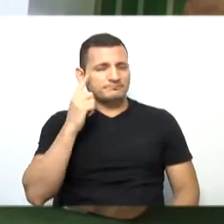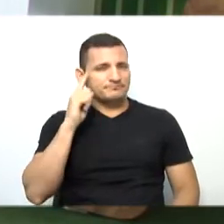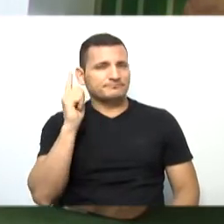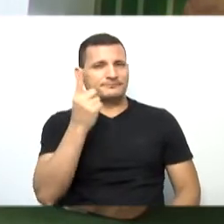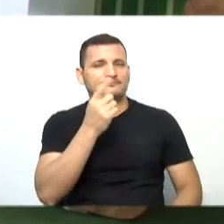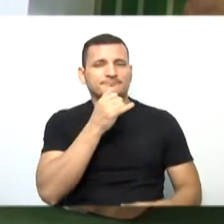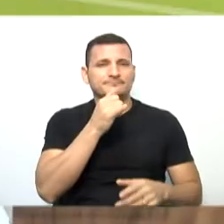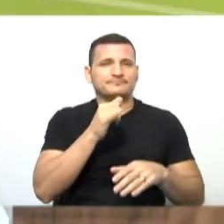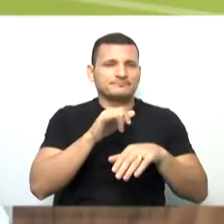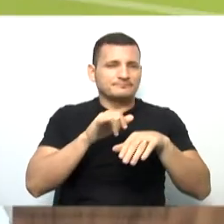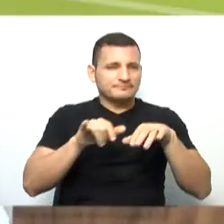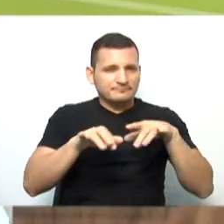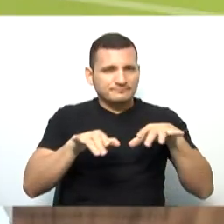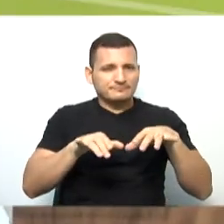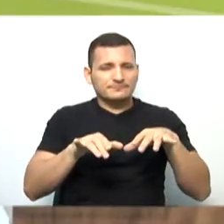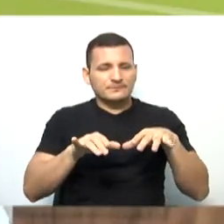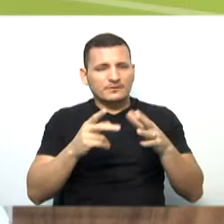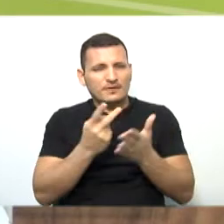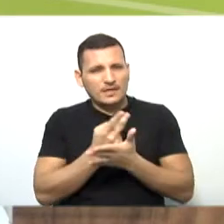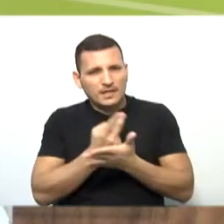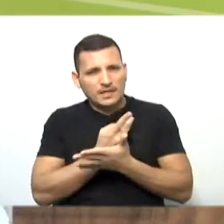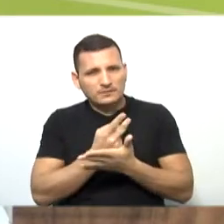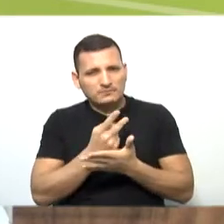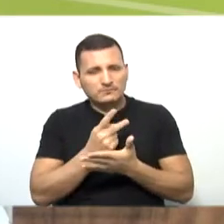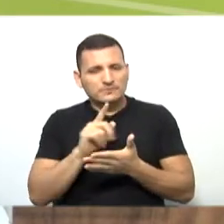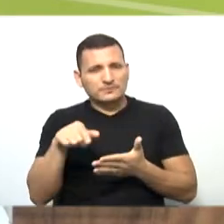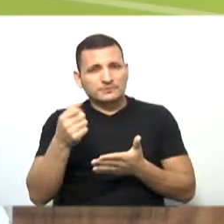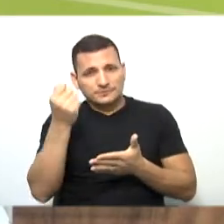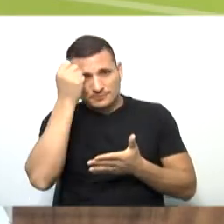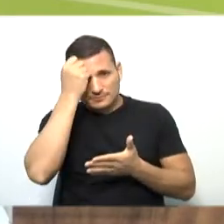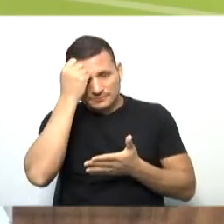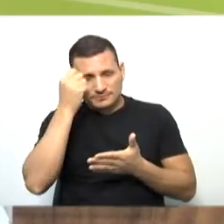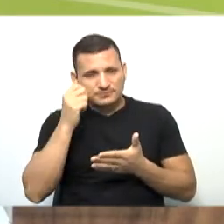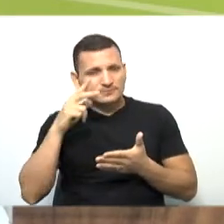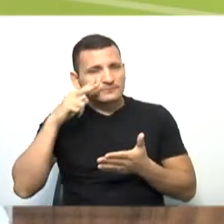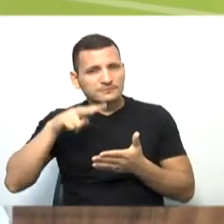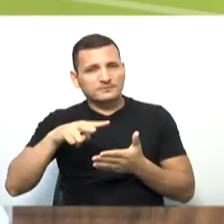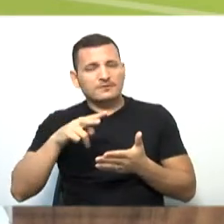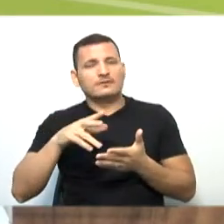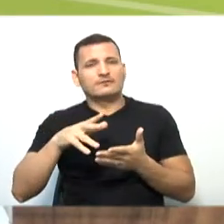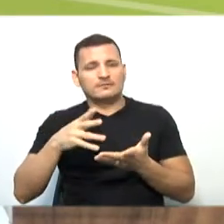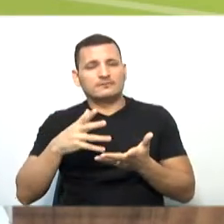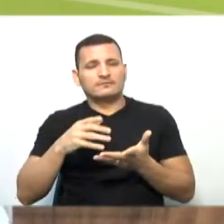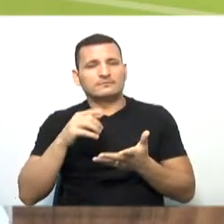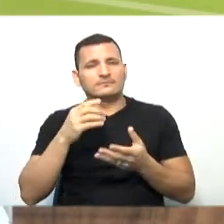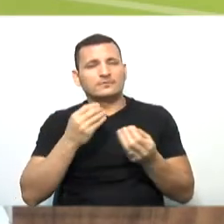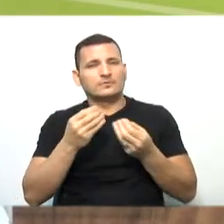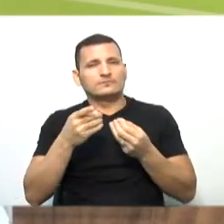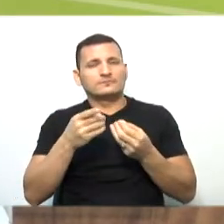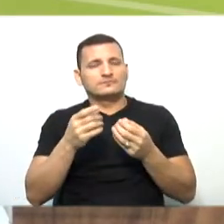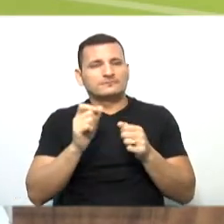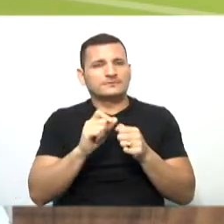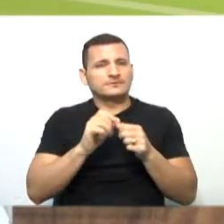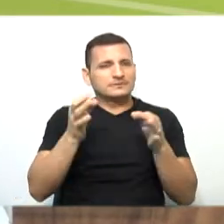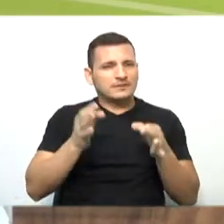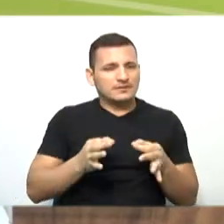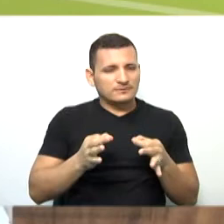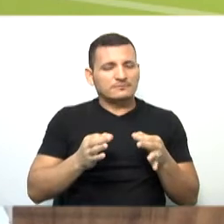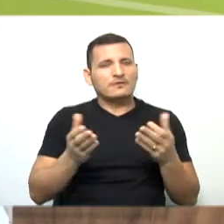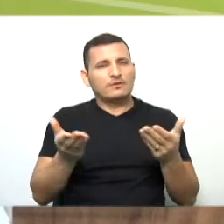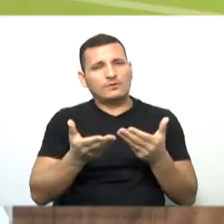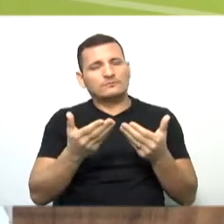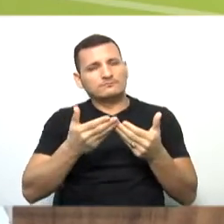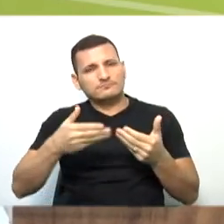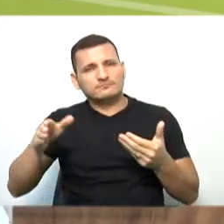começar a fazer errado. Se você faz errado uma vez, se arrepende depois, aí, puxa, você começa a ver o quanto você poderia fazer certo e agora você começa a fazer